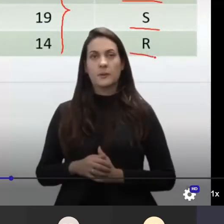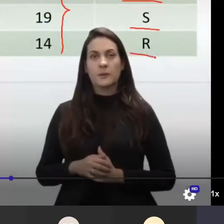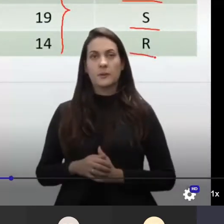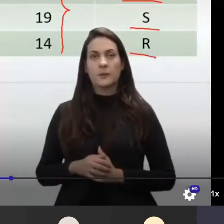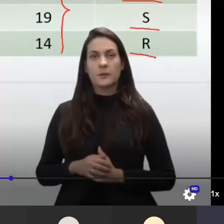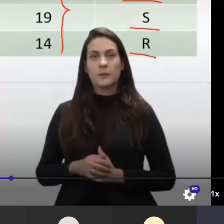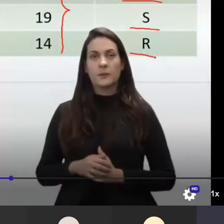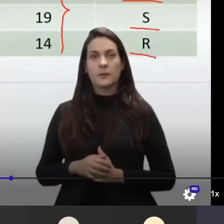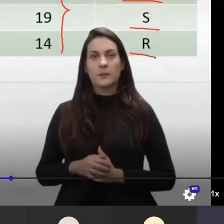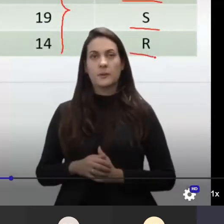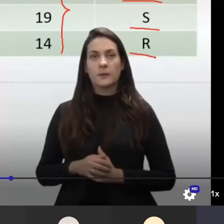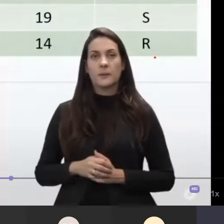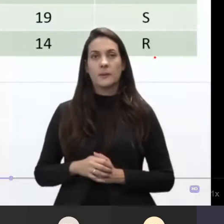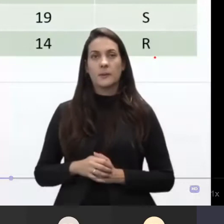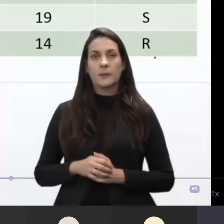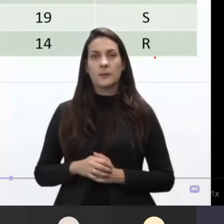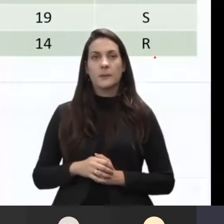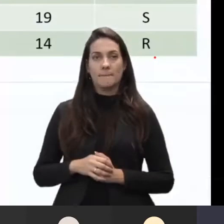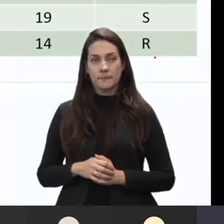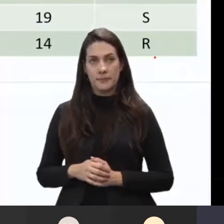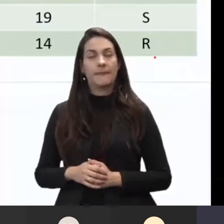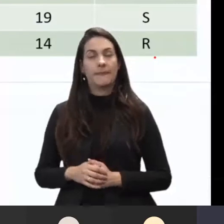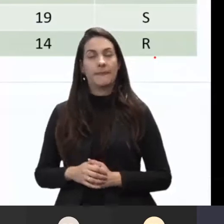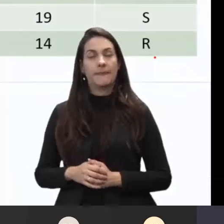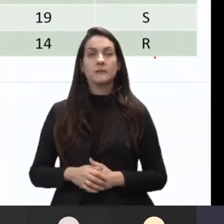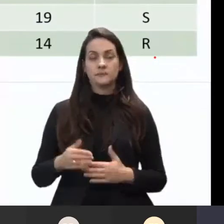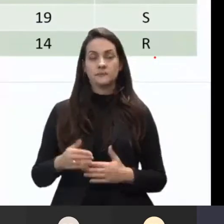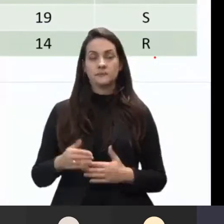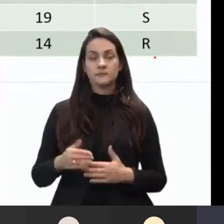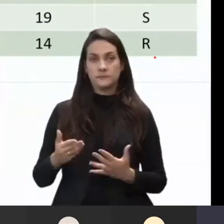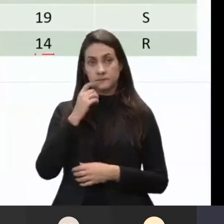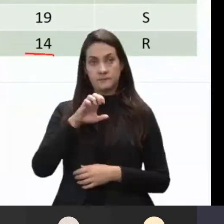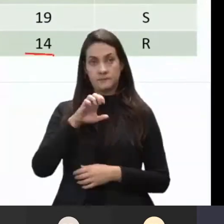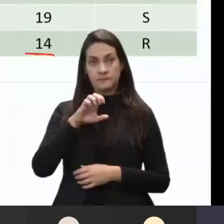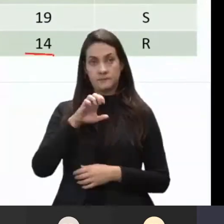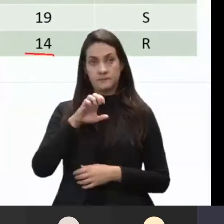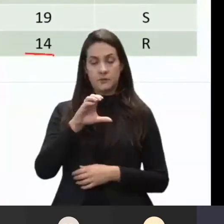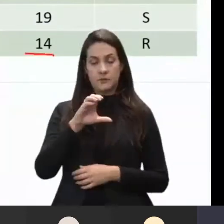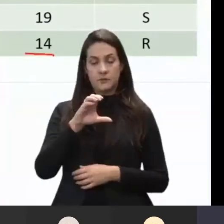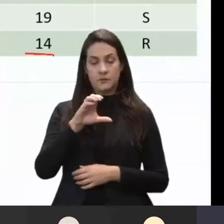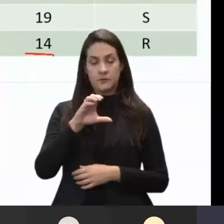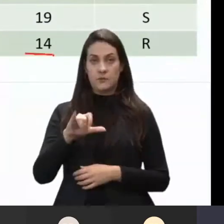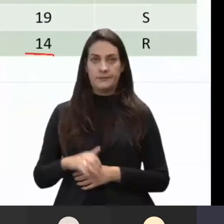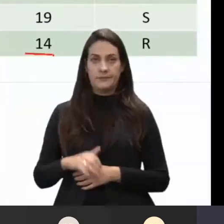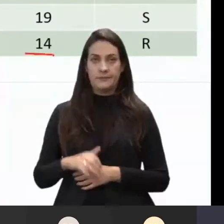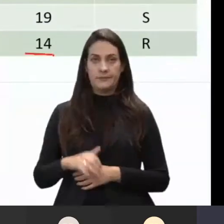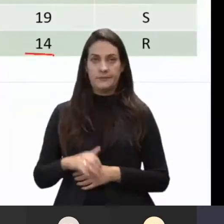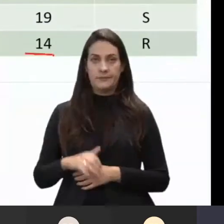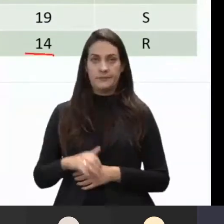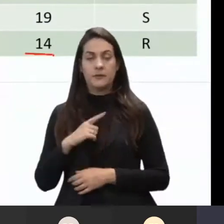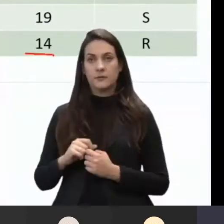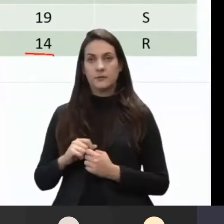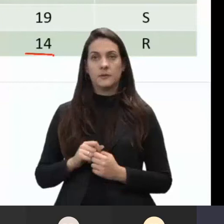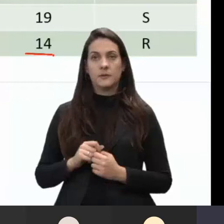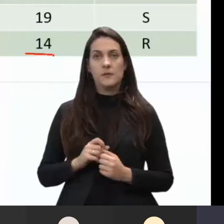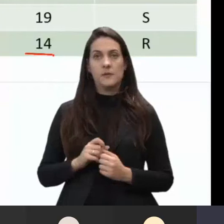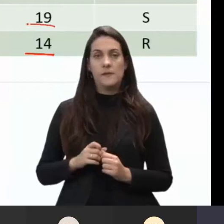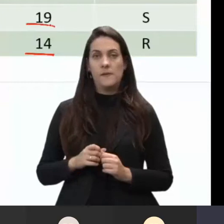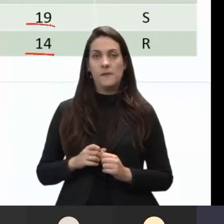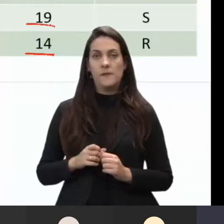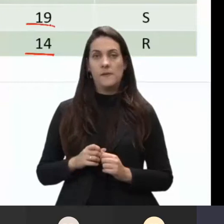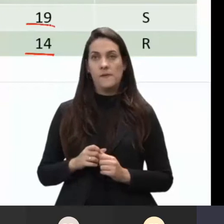Escherichia coli, que é a nossa tabelinha. Então, para a cefalotina, ela teve um halo de 14. Para o sulfamethoxazol